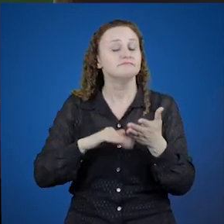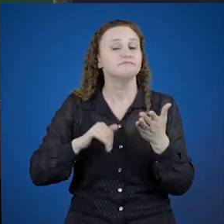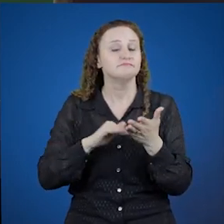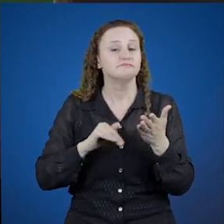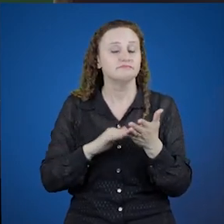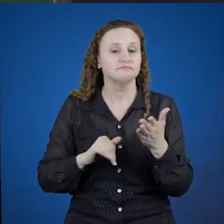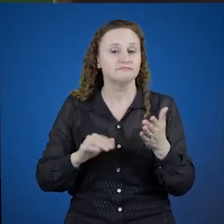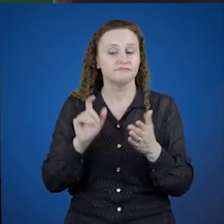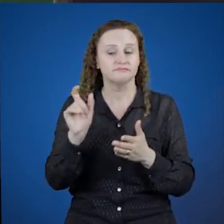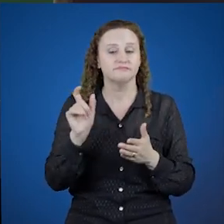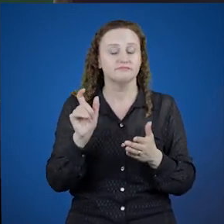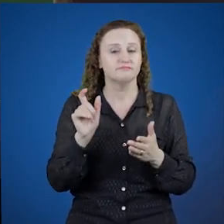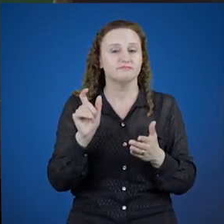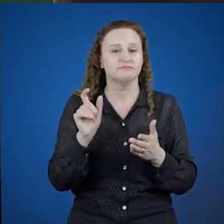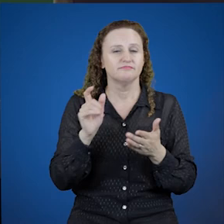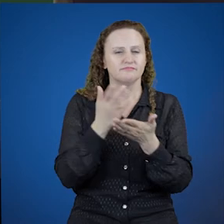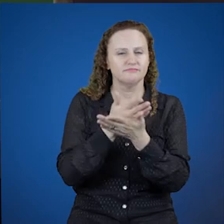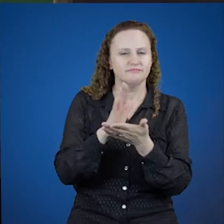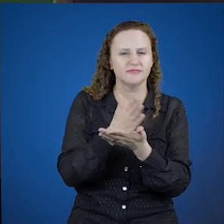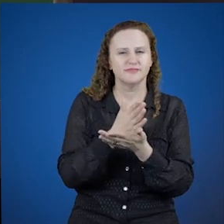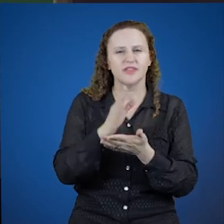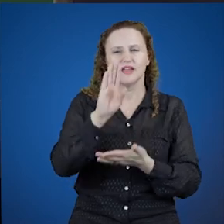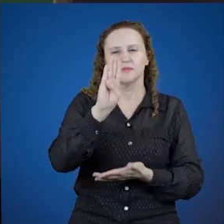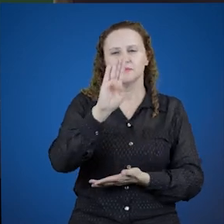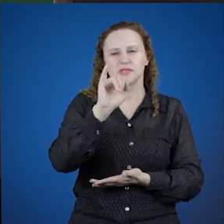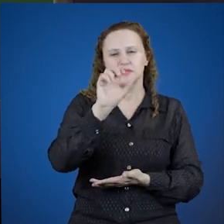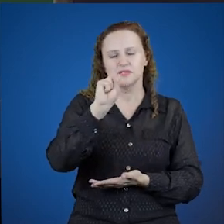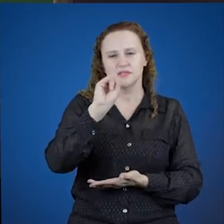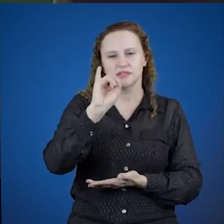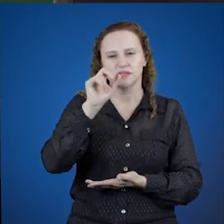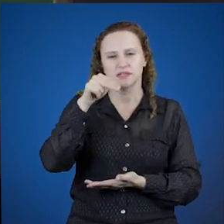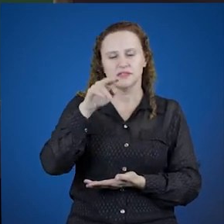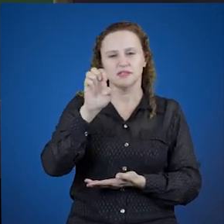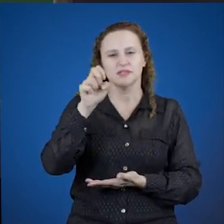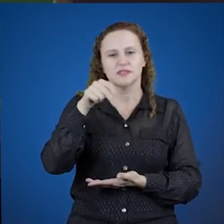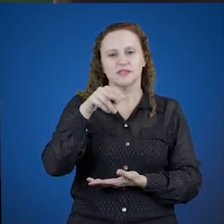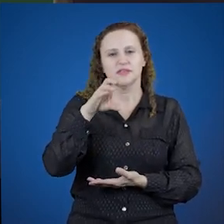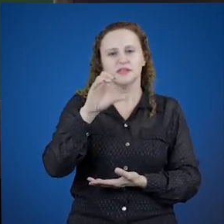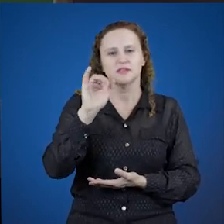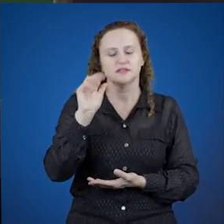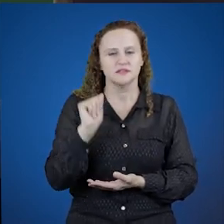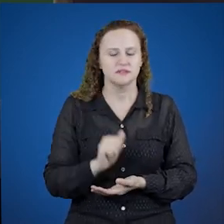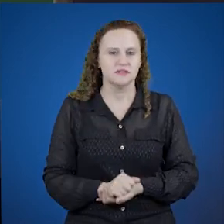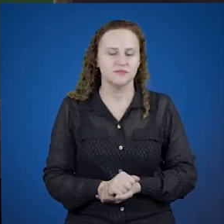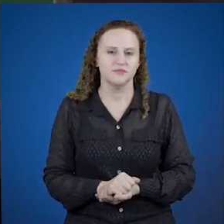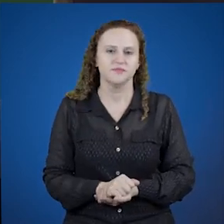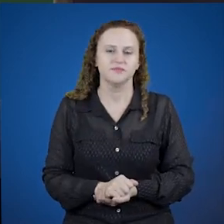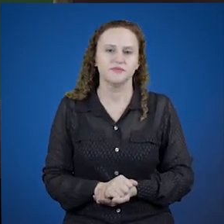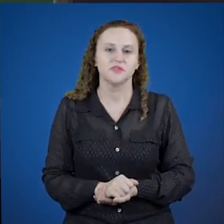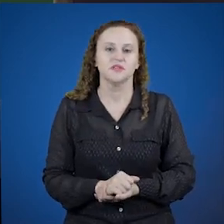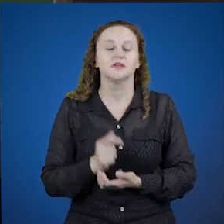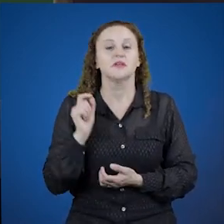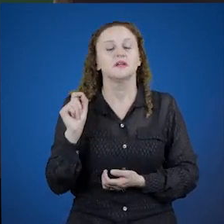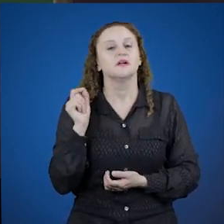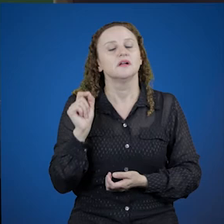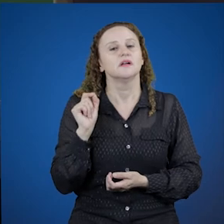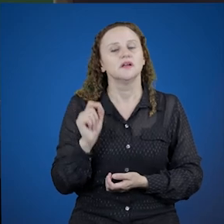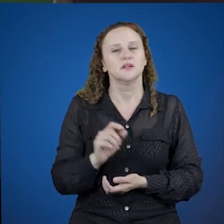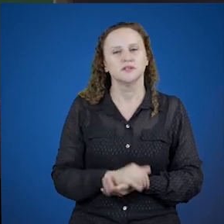retira-se a desinência do genitivo singular e você ter ao radical de uma palavra